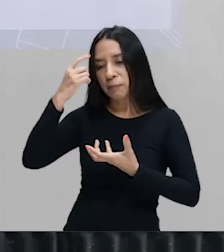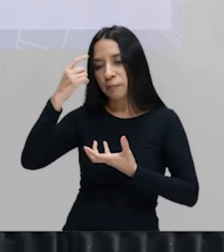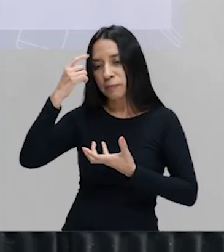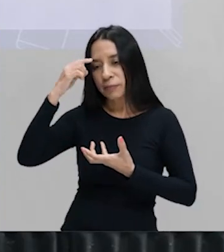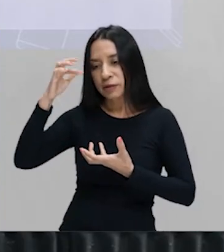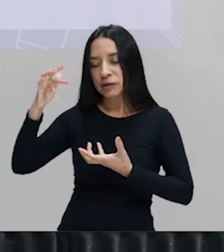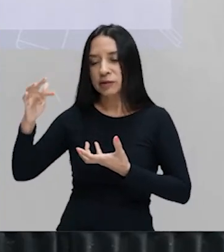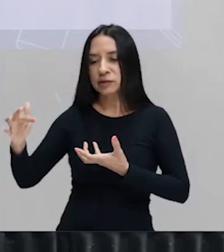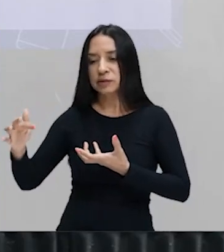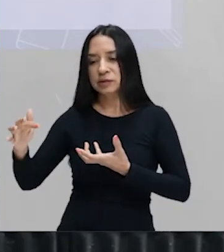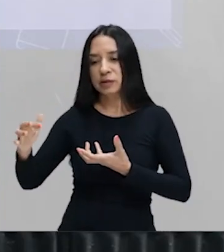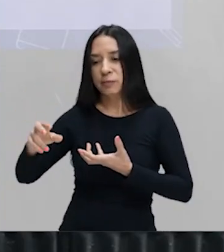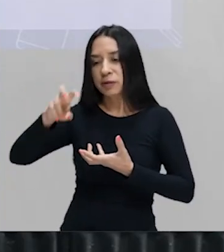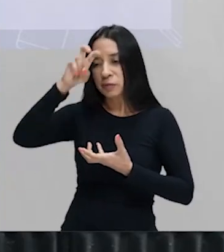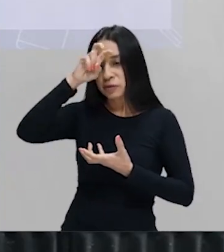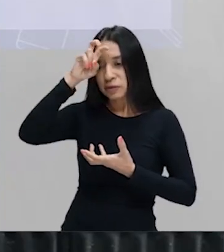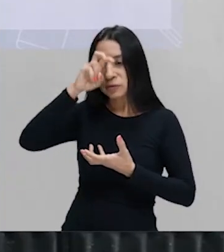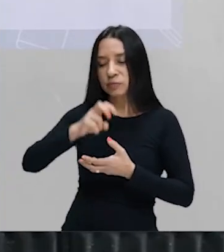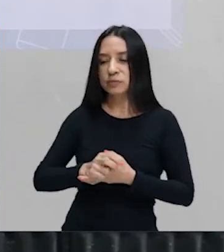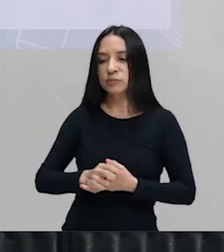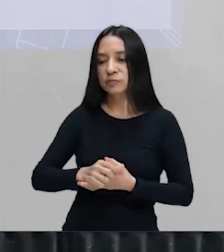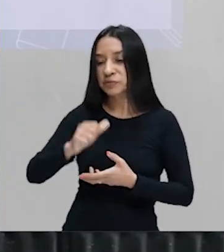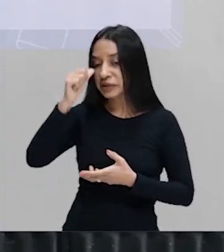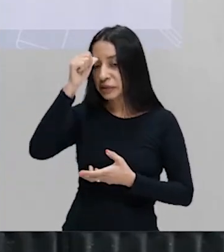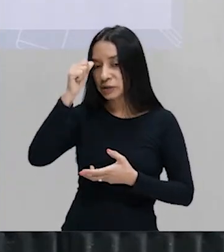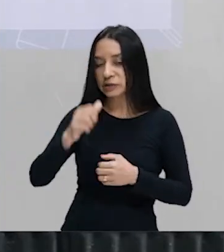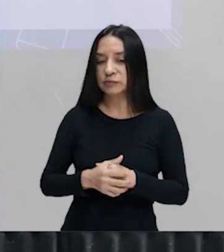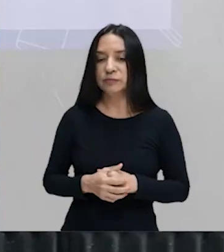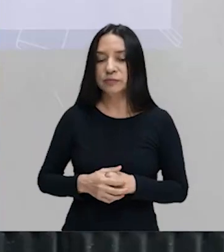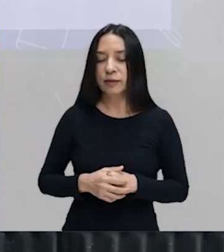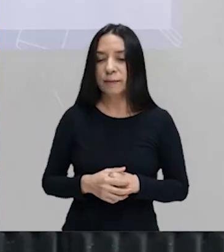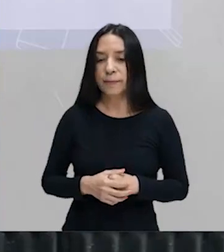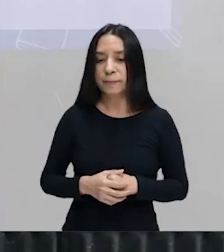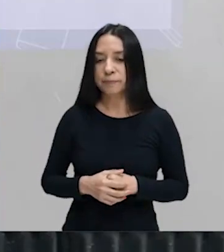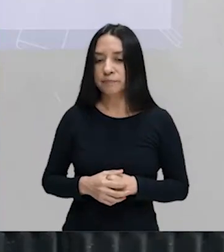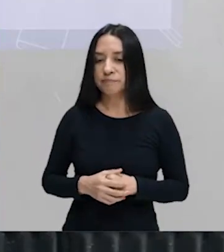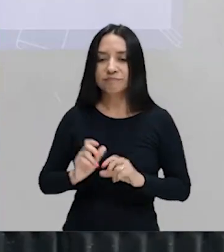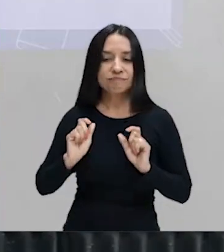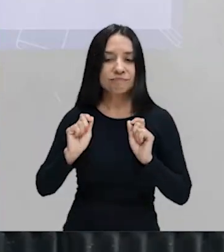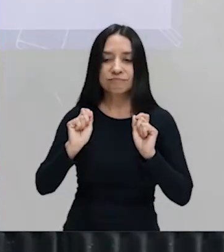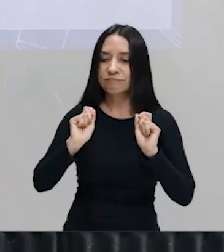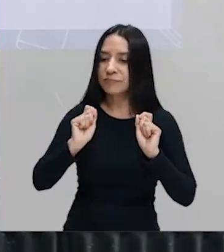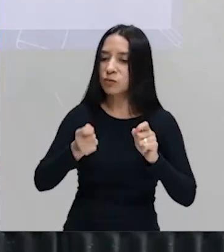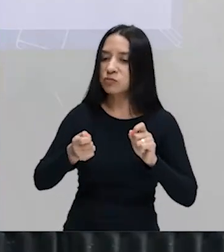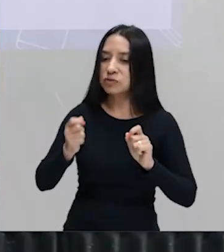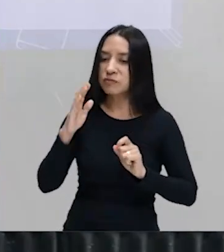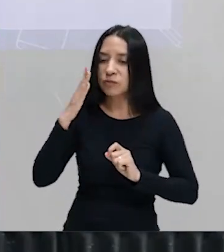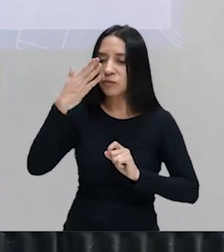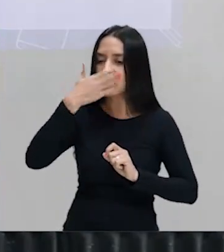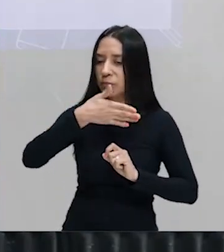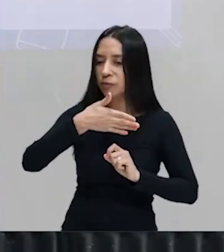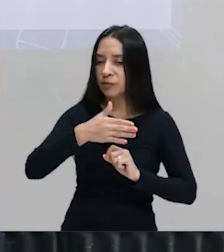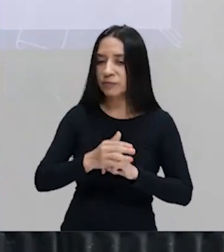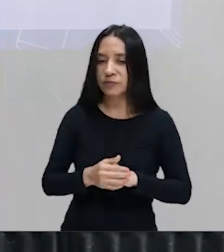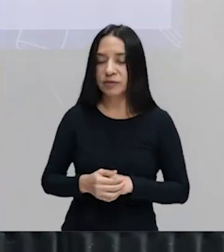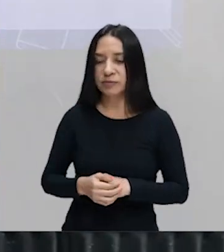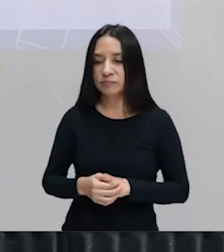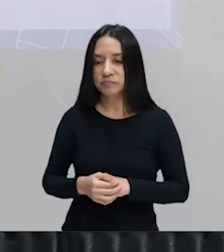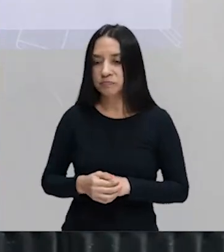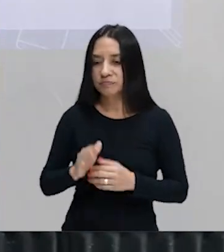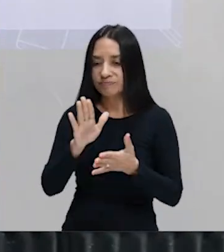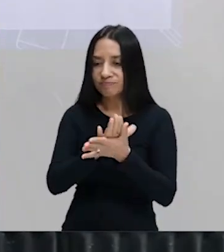comprovar coisa alguma. Só se conseguir estabelecer analogias e paralelismos, tá? Esse século é o século 9